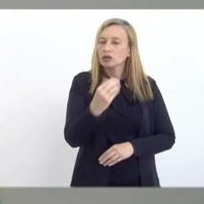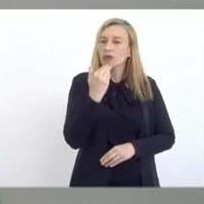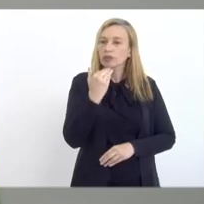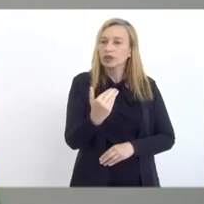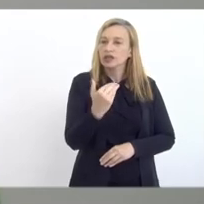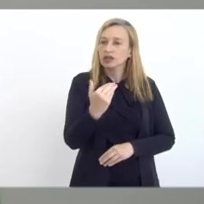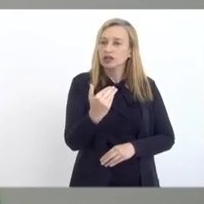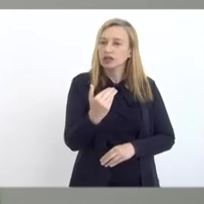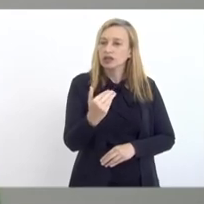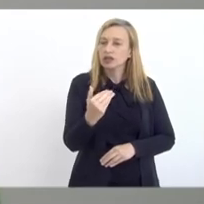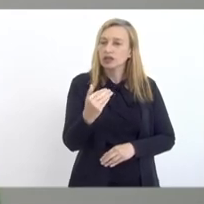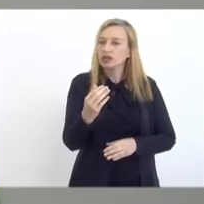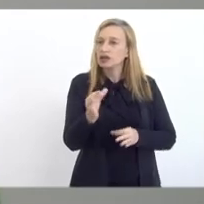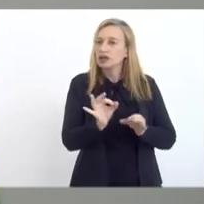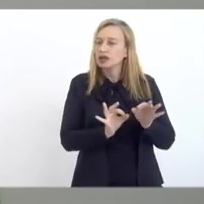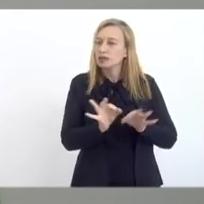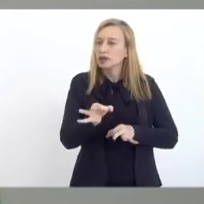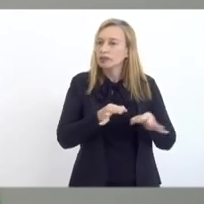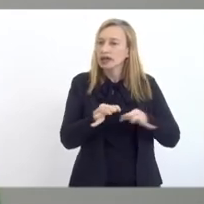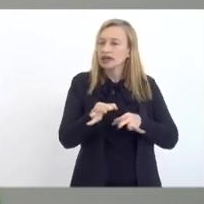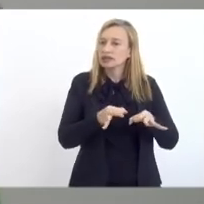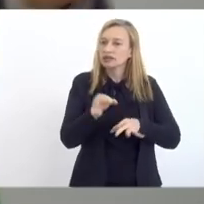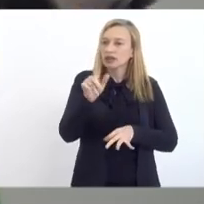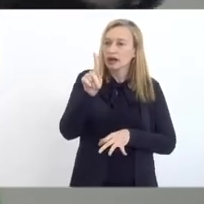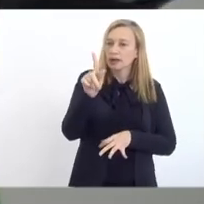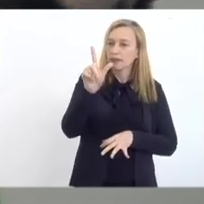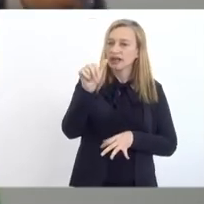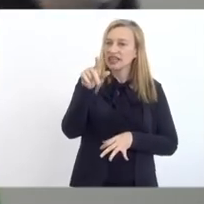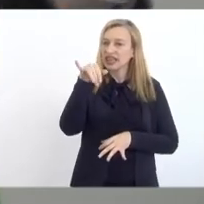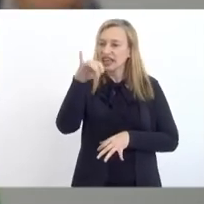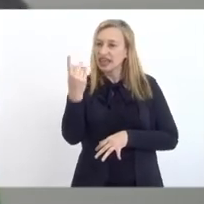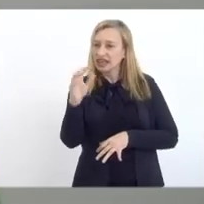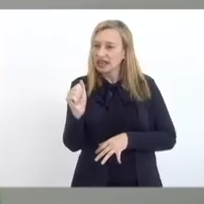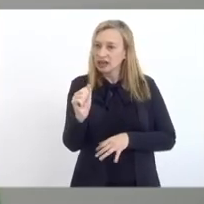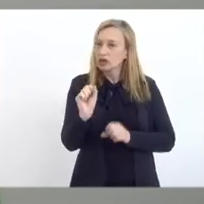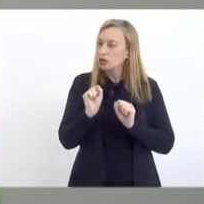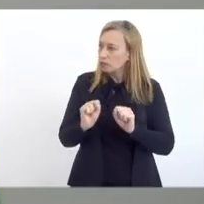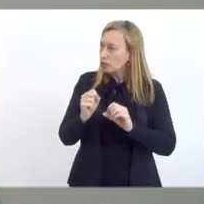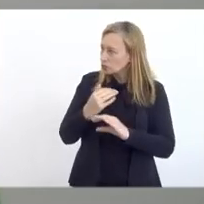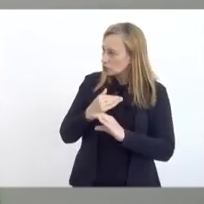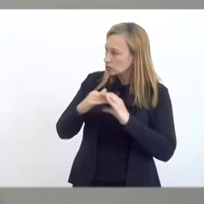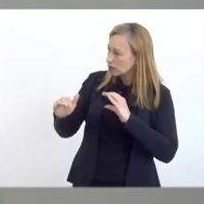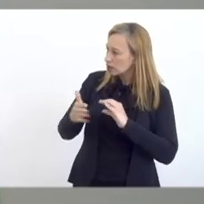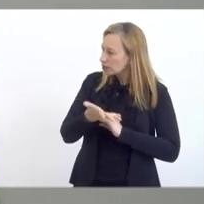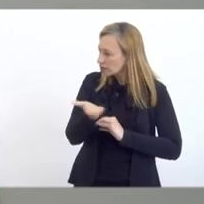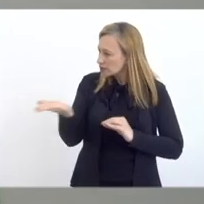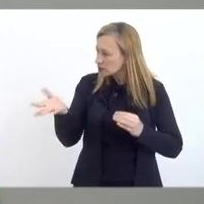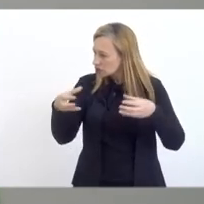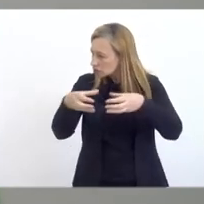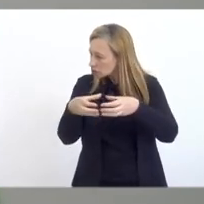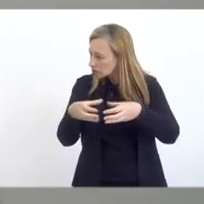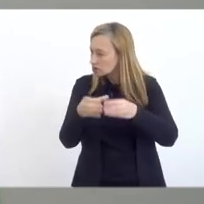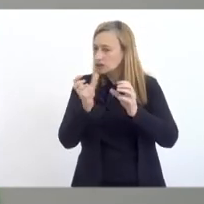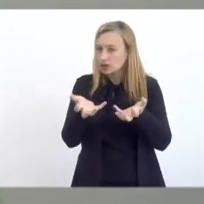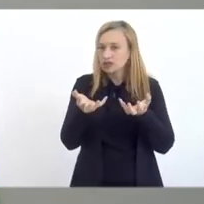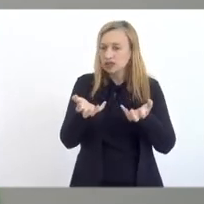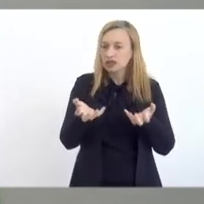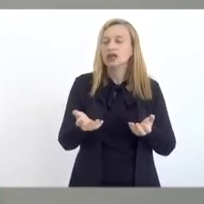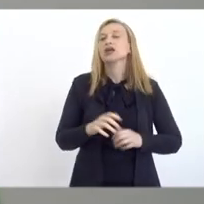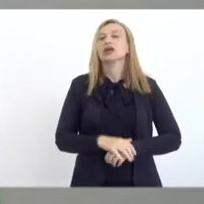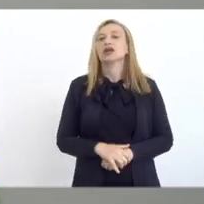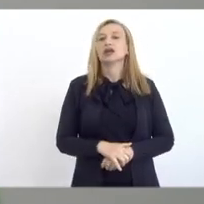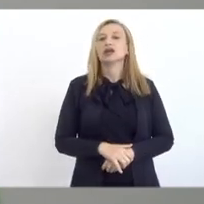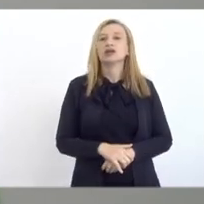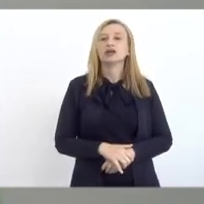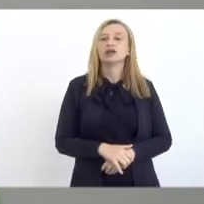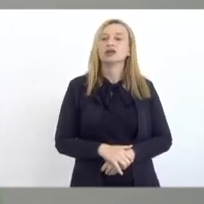solicitando a inserção da planilha pelo documento. Eu posso ceder isso aqui, para caso a comissão queira, né, para compor os quadros